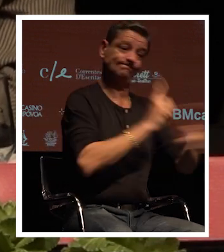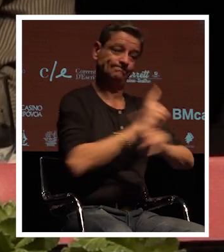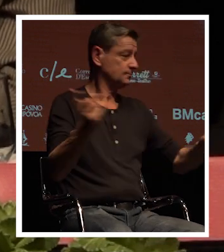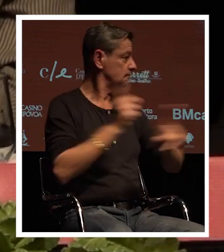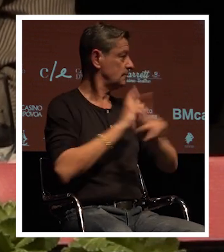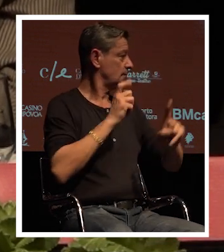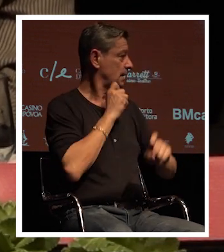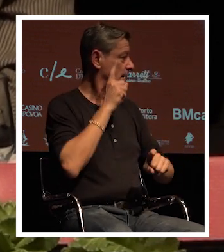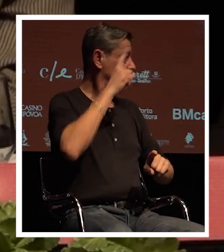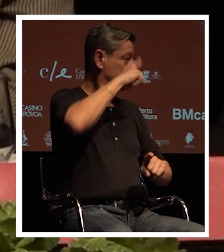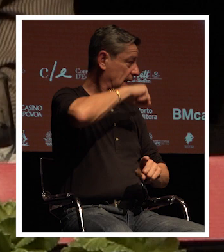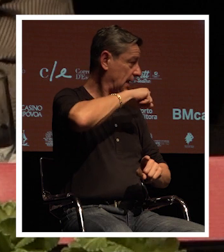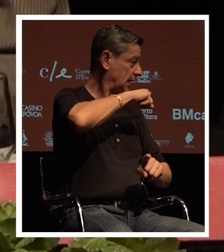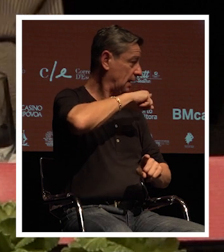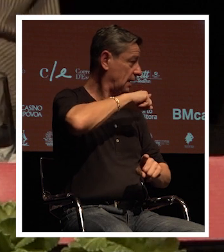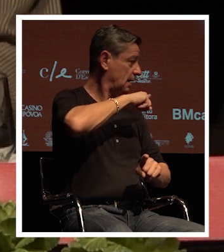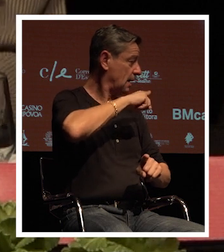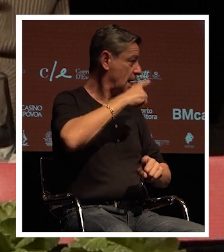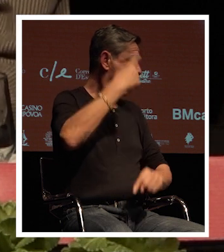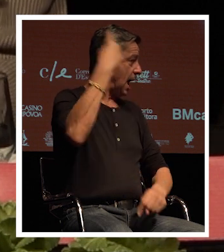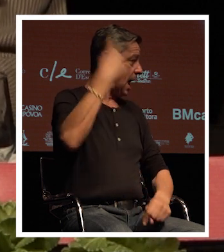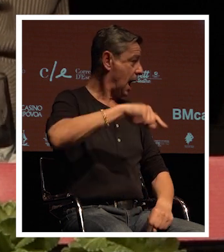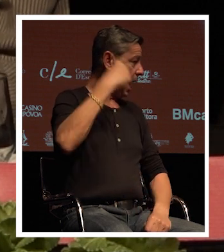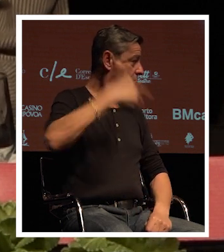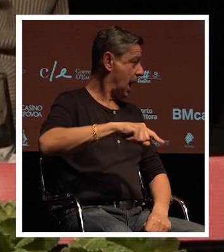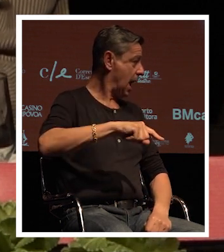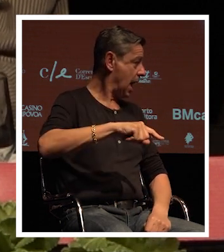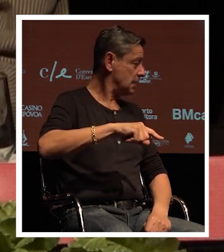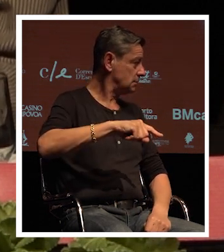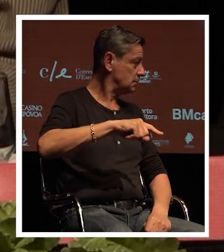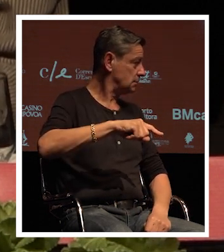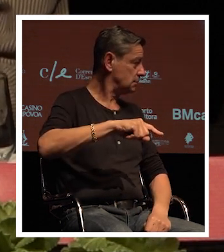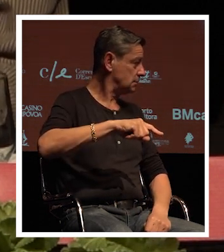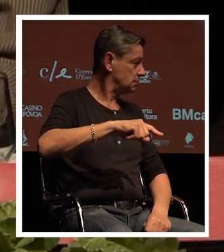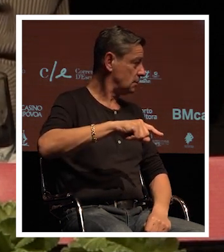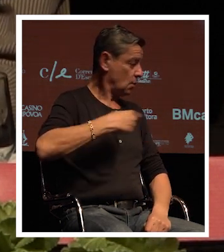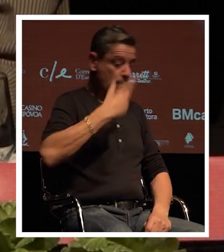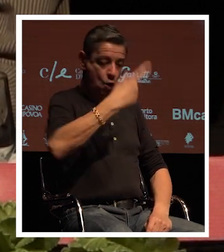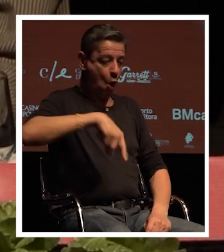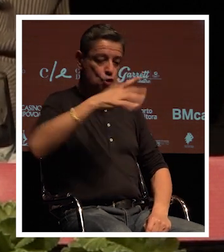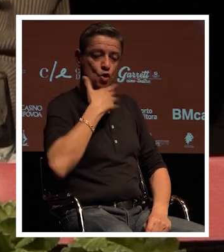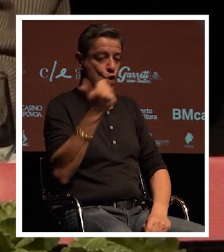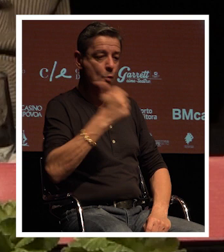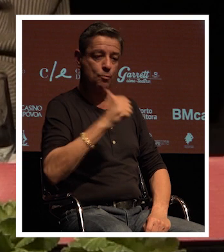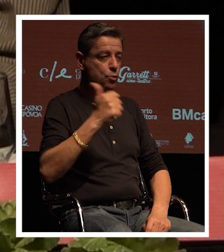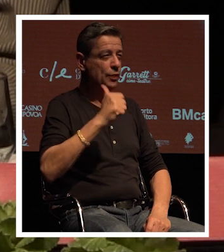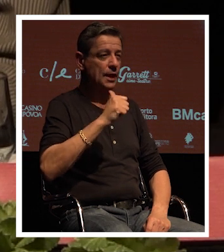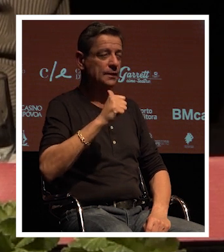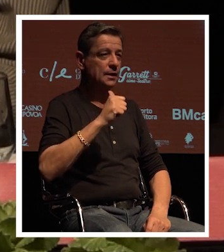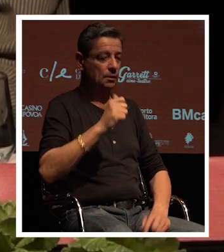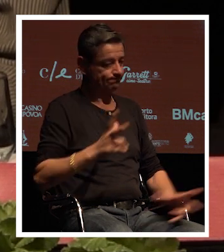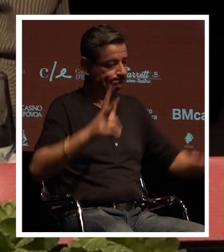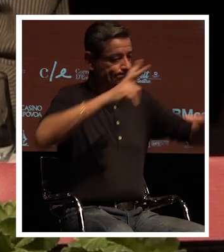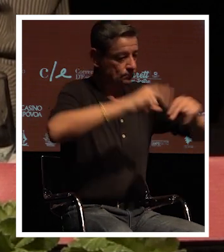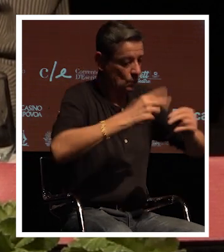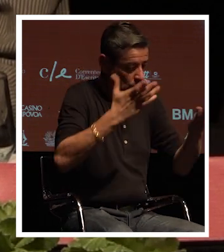fará quem seque tarde Isto é há um H um nós não podemos partir da nossa contemporaneidade